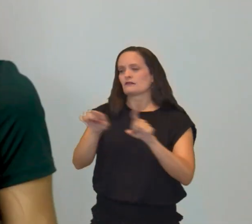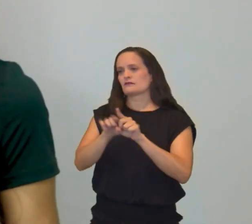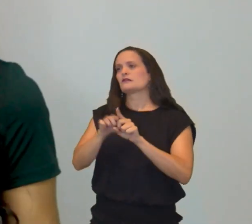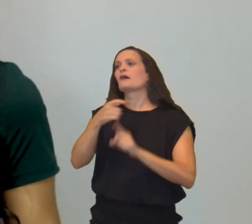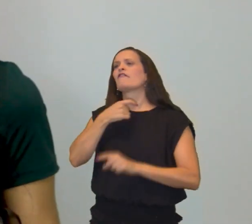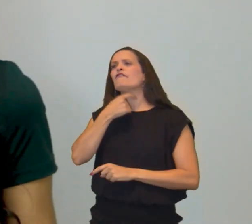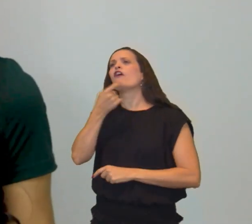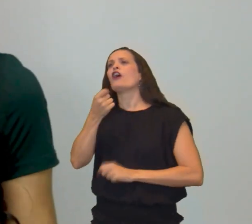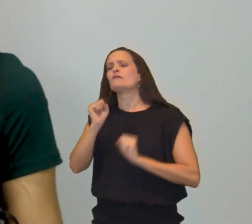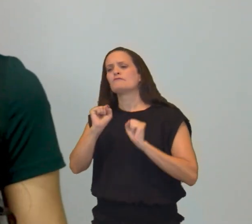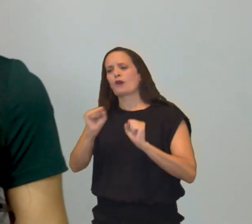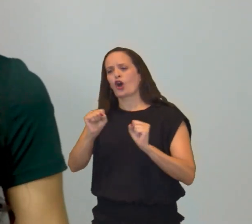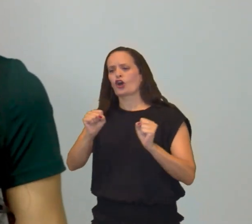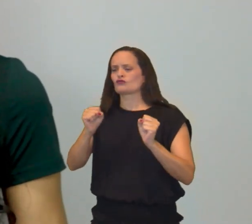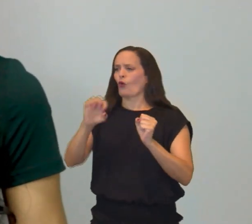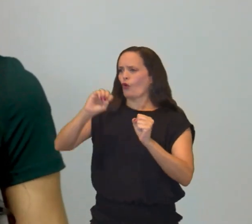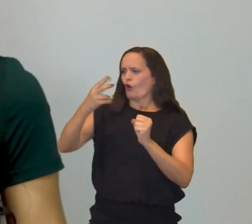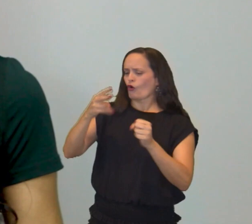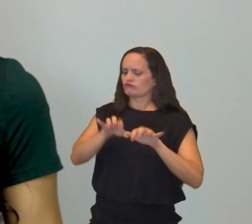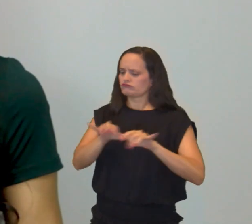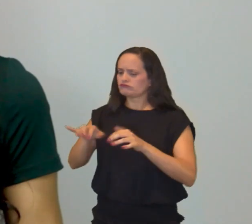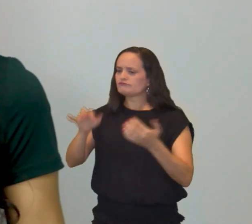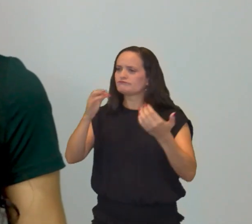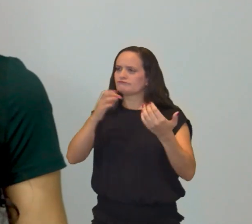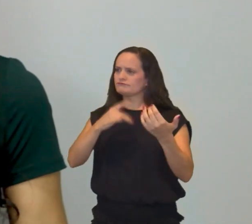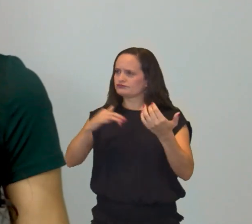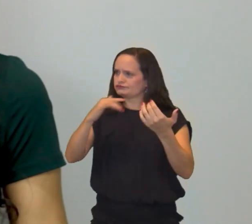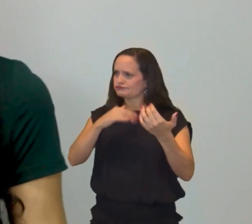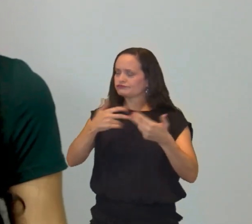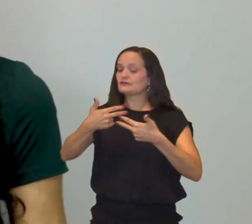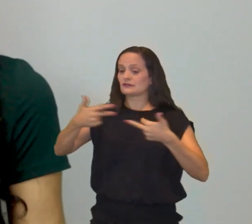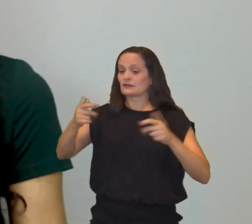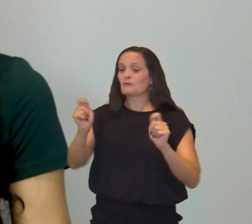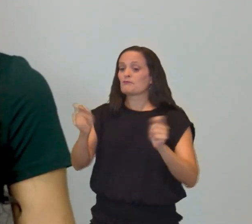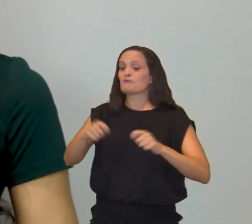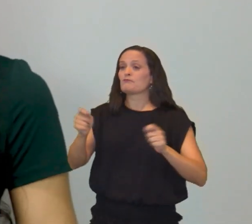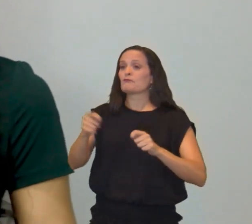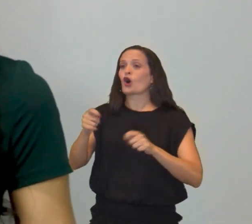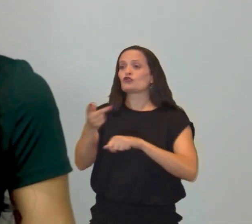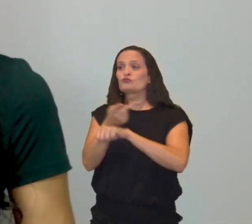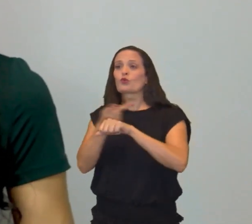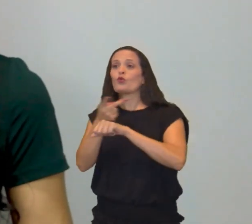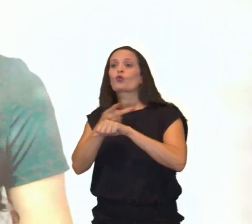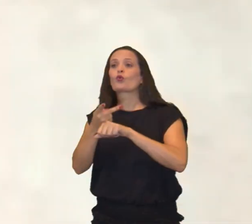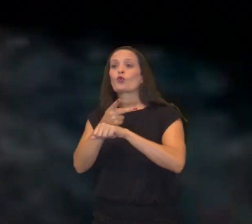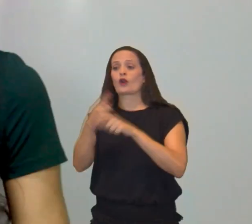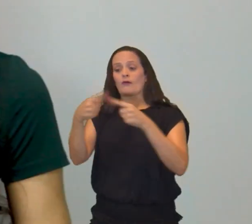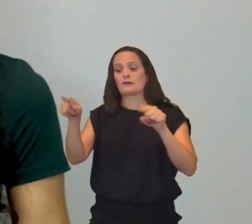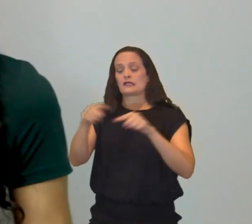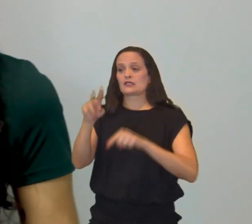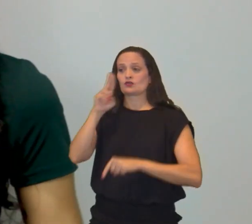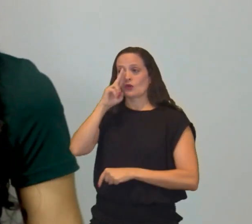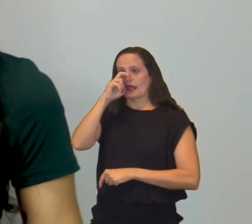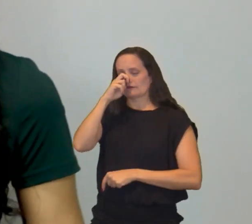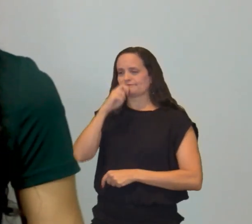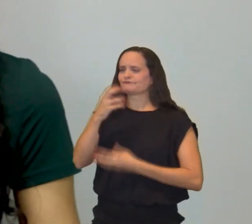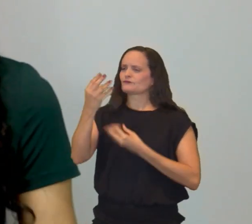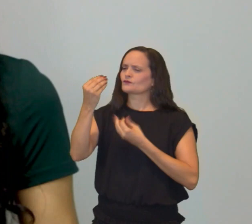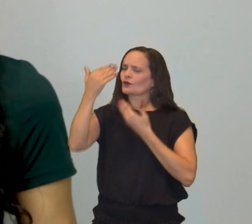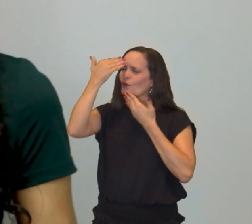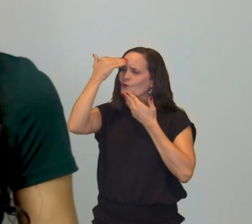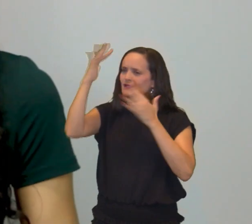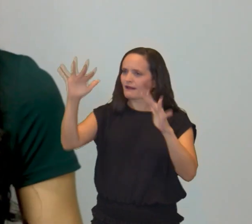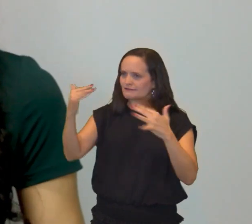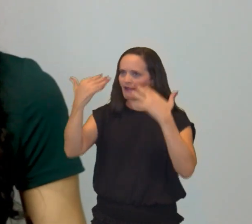voz ou seu instrumento, faça sua inscrição pelo QR Code que se encontra no boletim ou procure o ministro Henrique. Muito obrigada pela